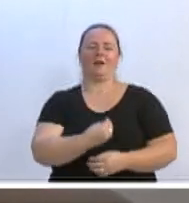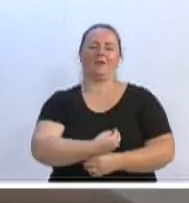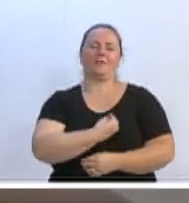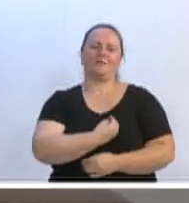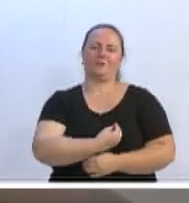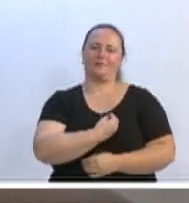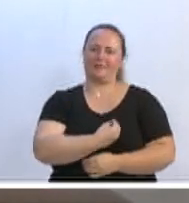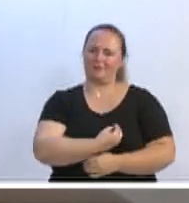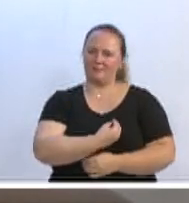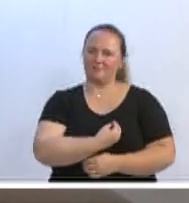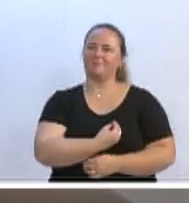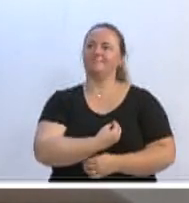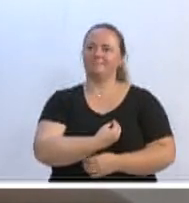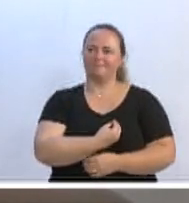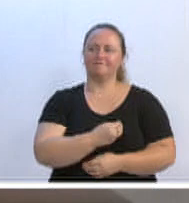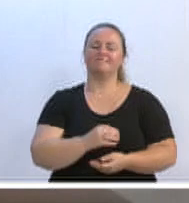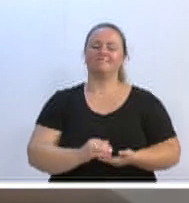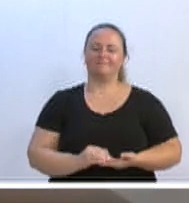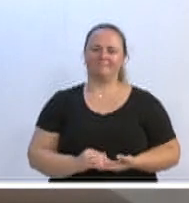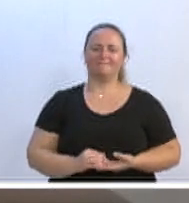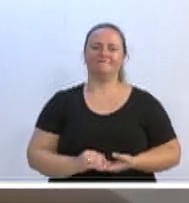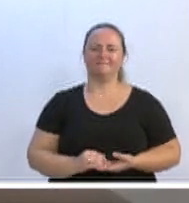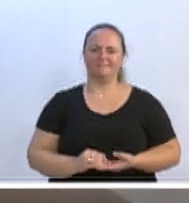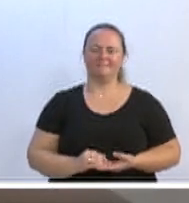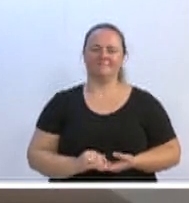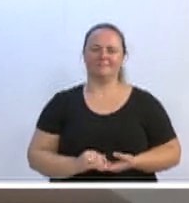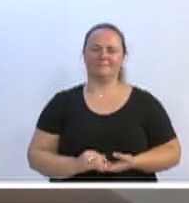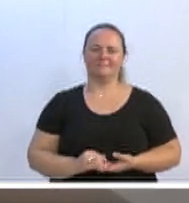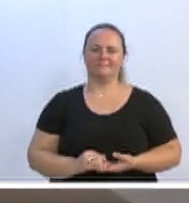corpo que tem vida, um corpo que